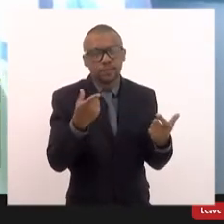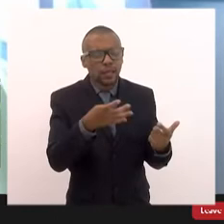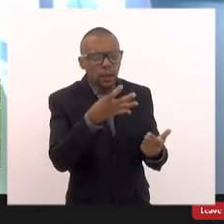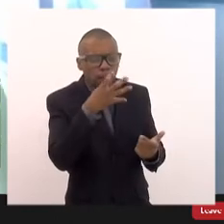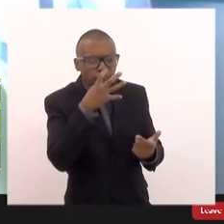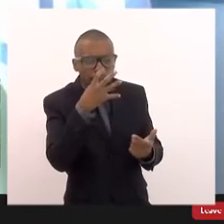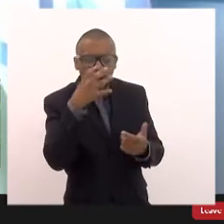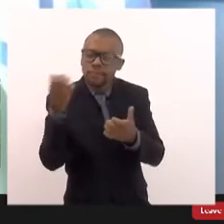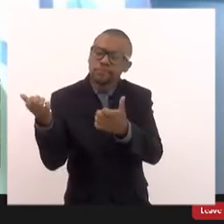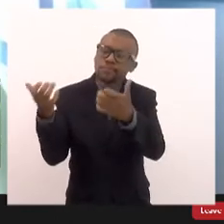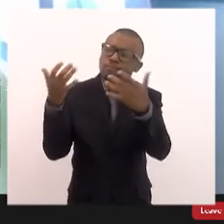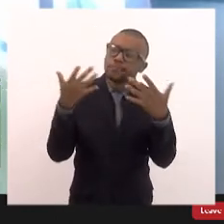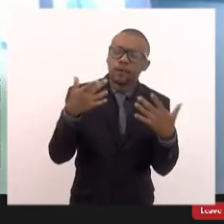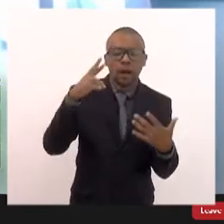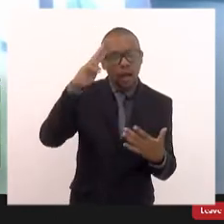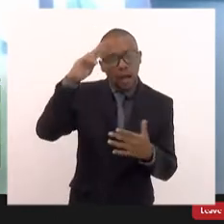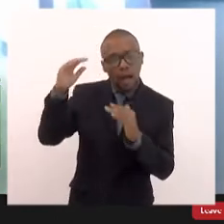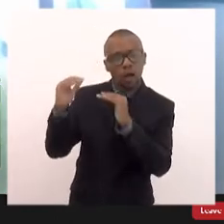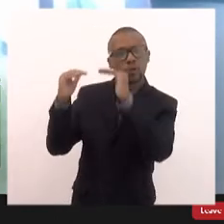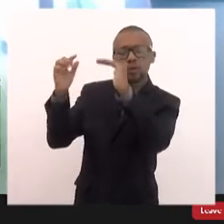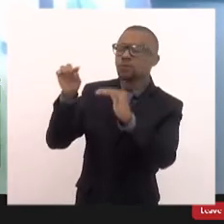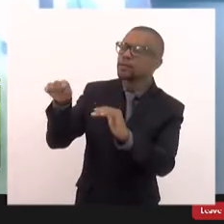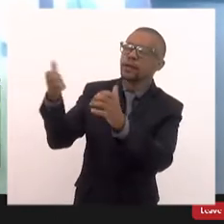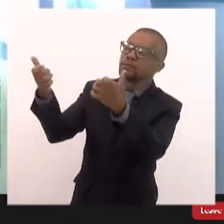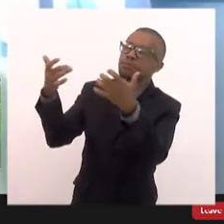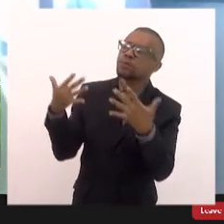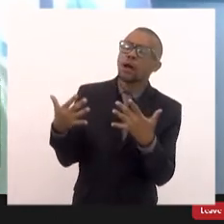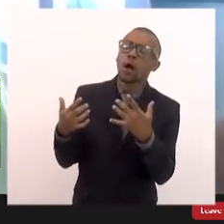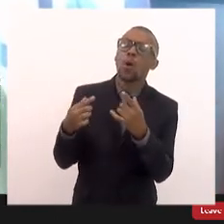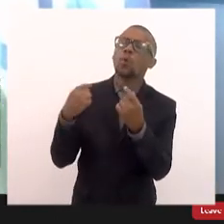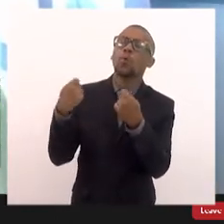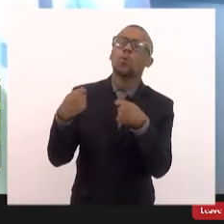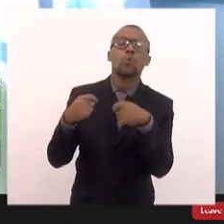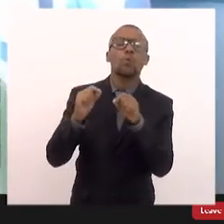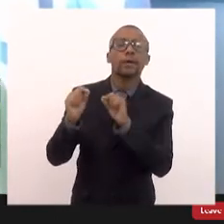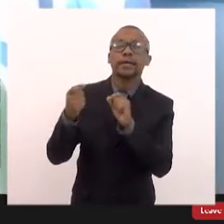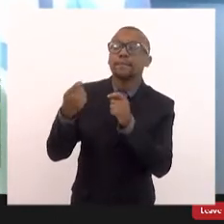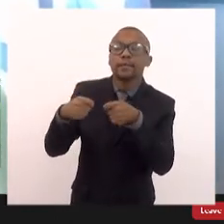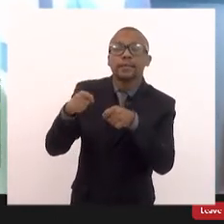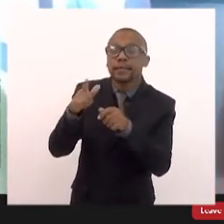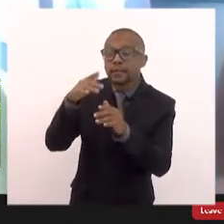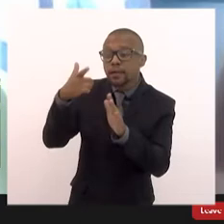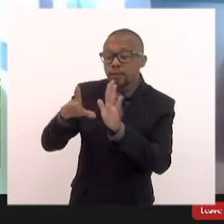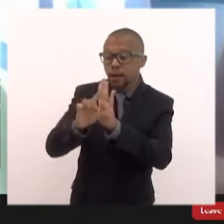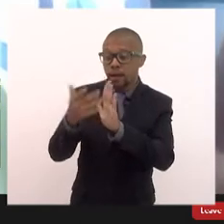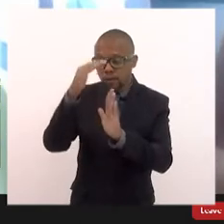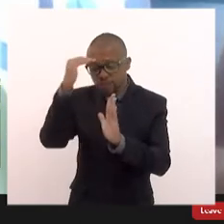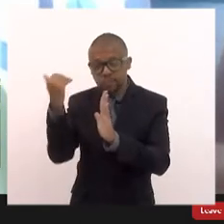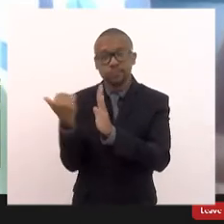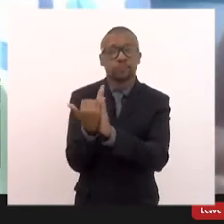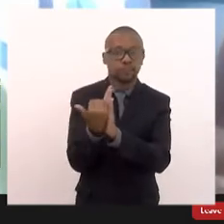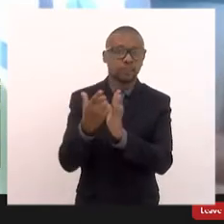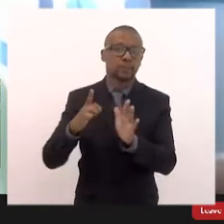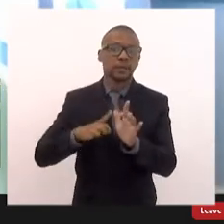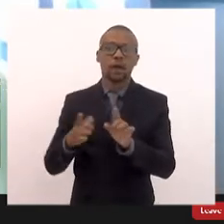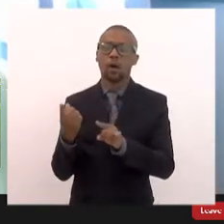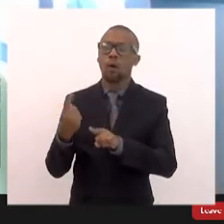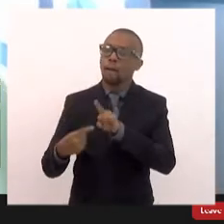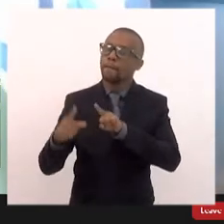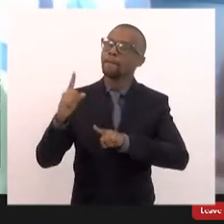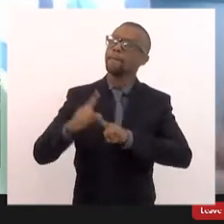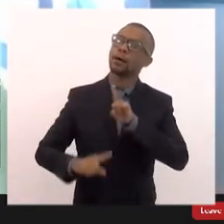que, que estão fazendo para essas leis serem cumpridas, aonde os avanços, né,